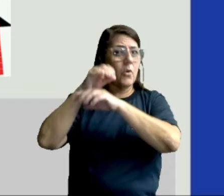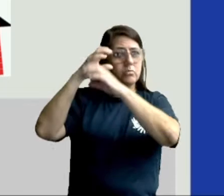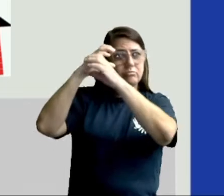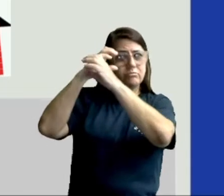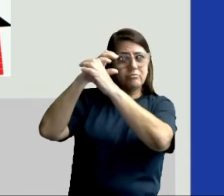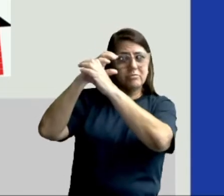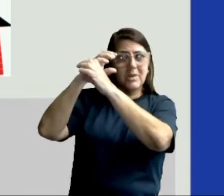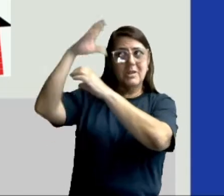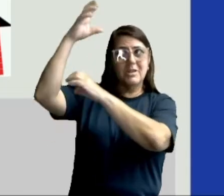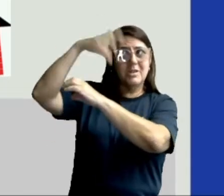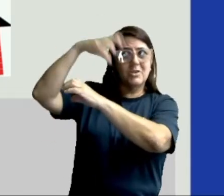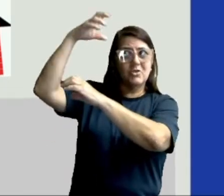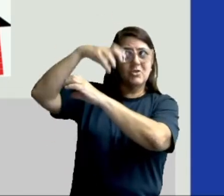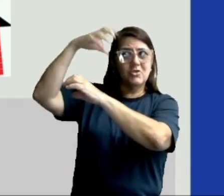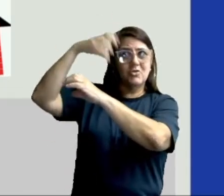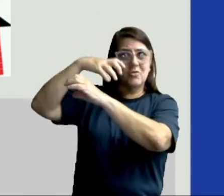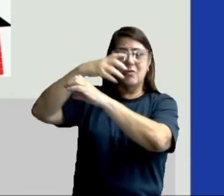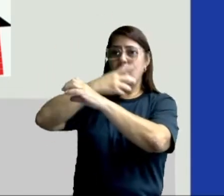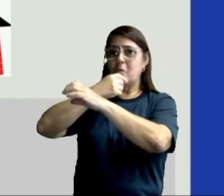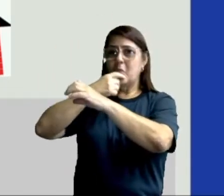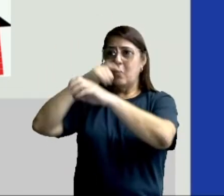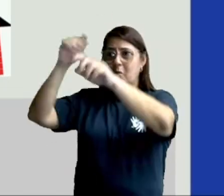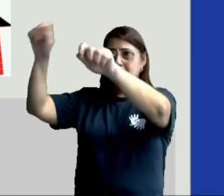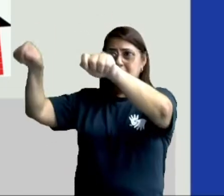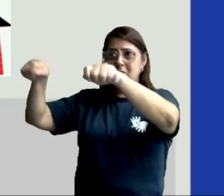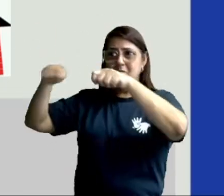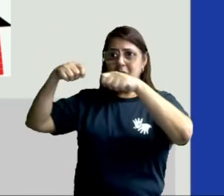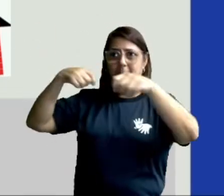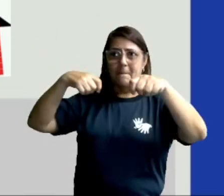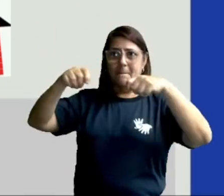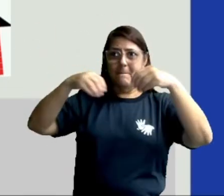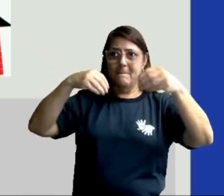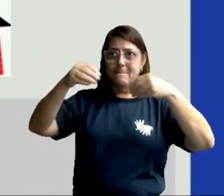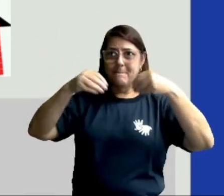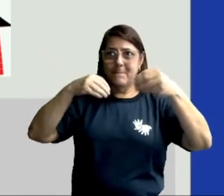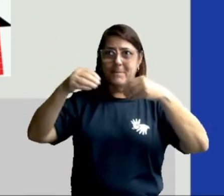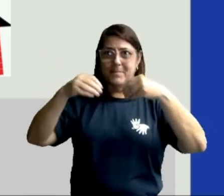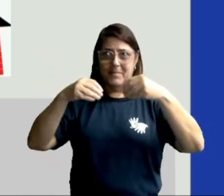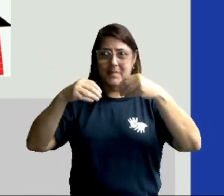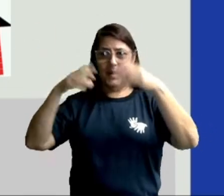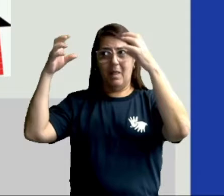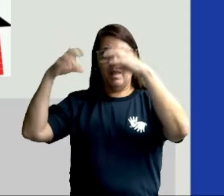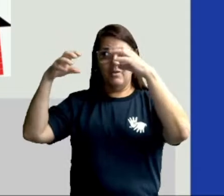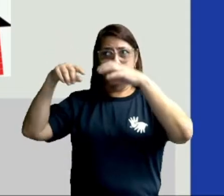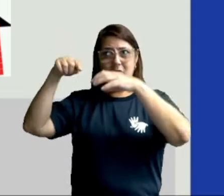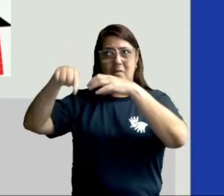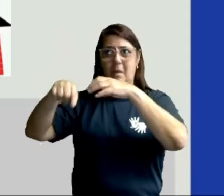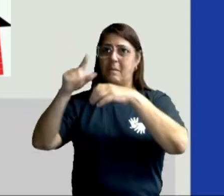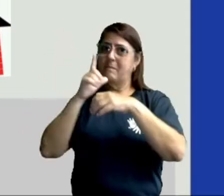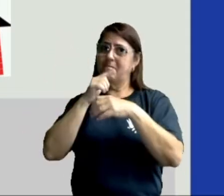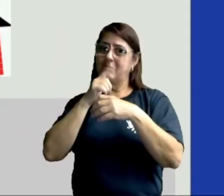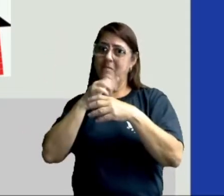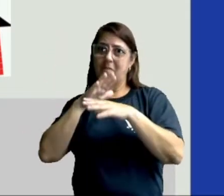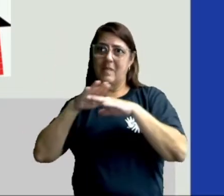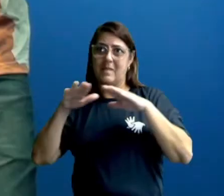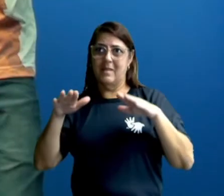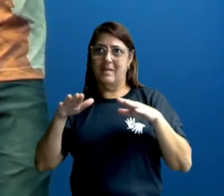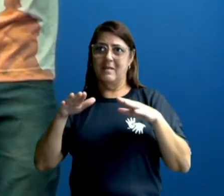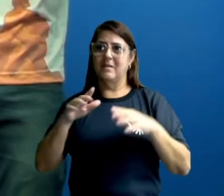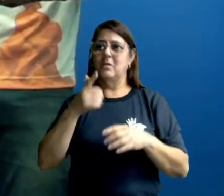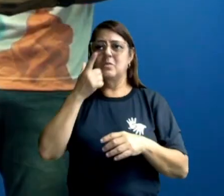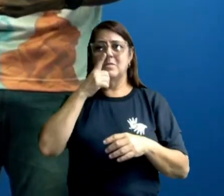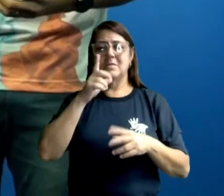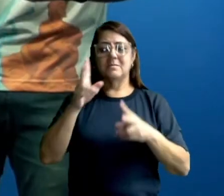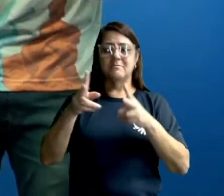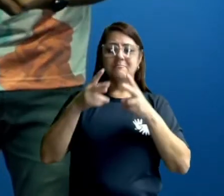na chuva, justamente com a sacolinha plástica, por ser um material impermeável. Portanto, esse daí é um slide em que a gente